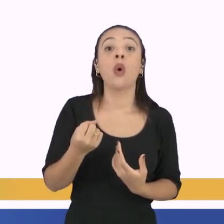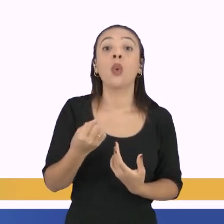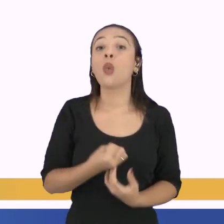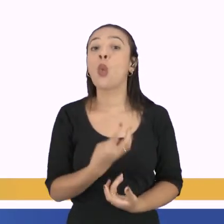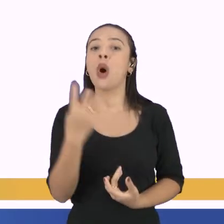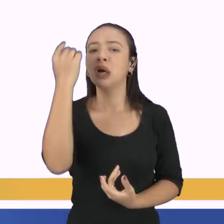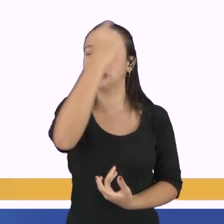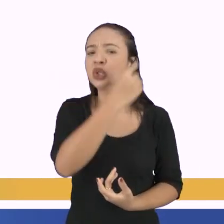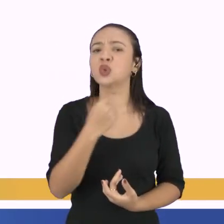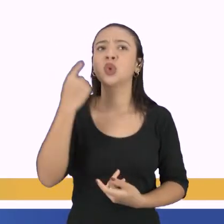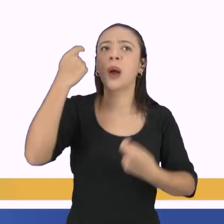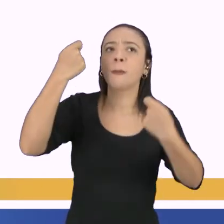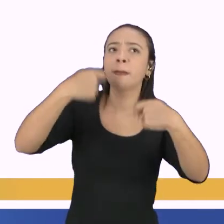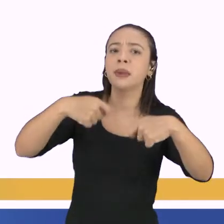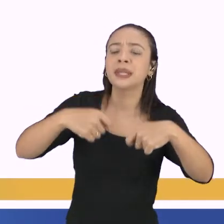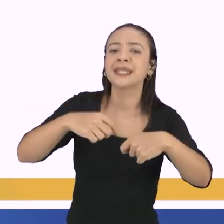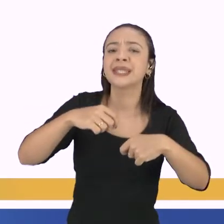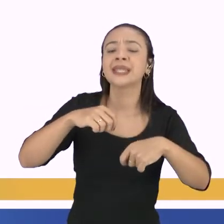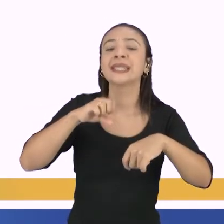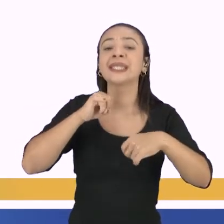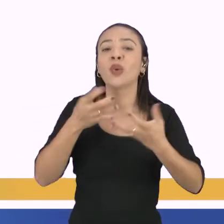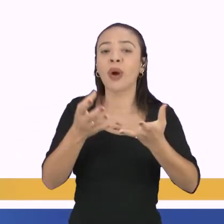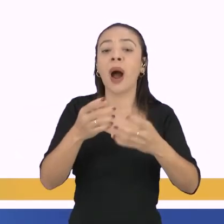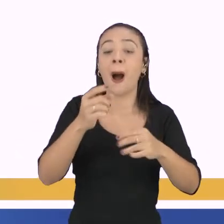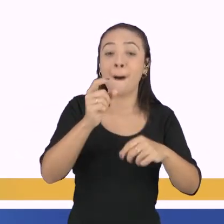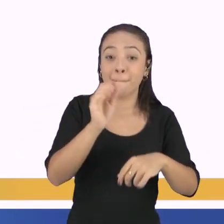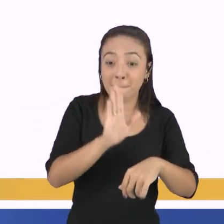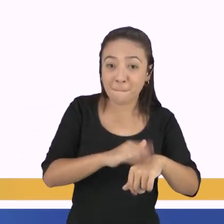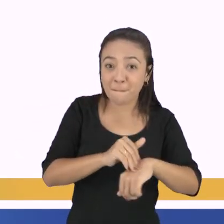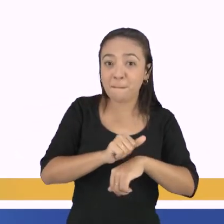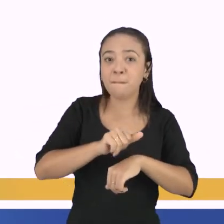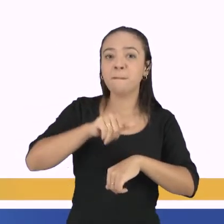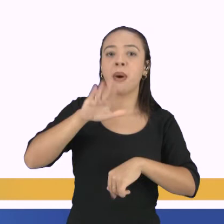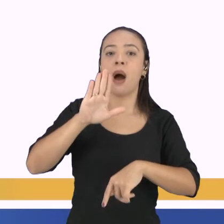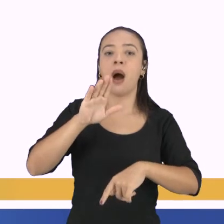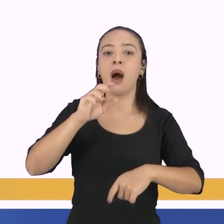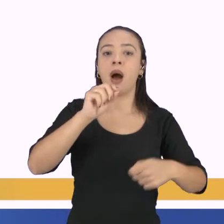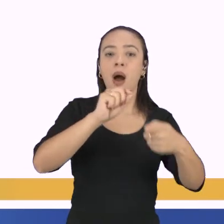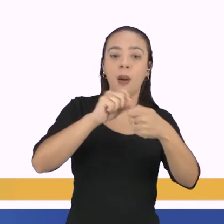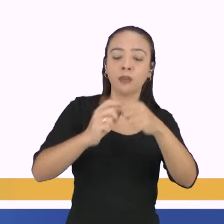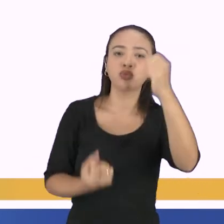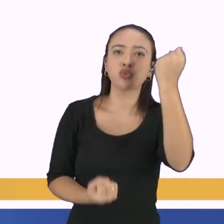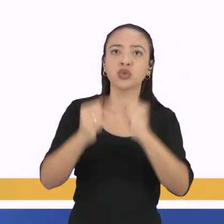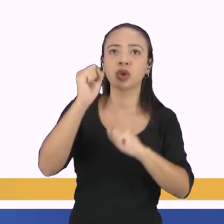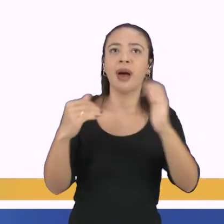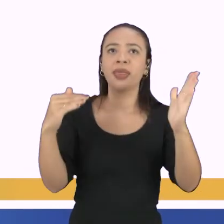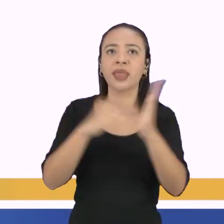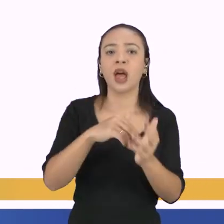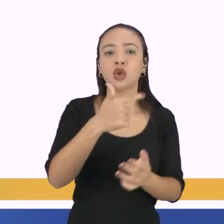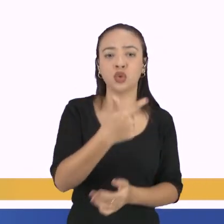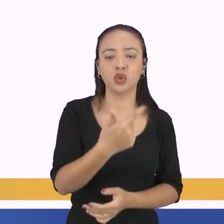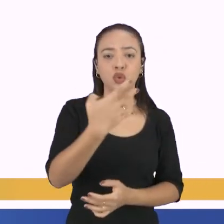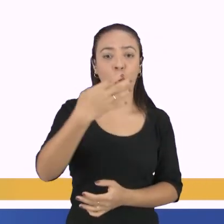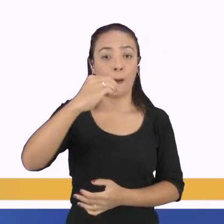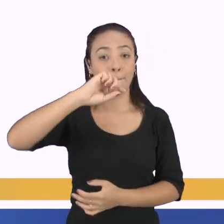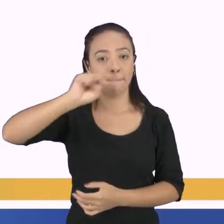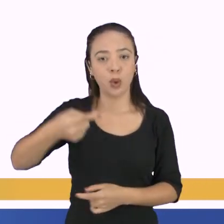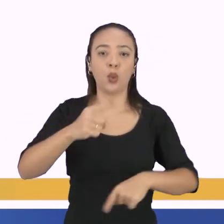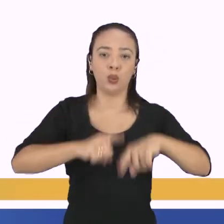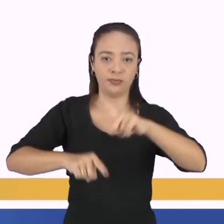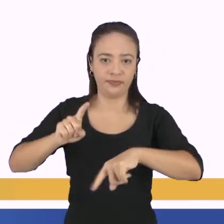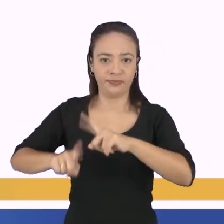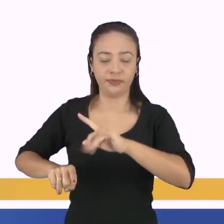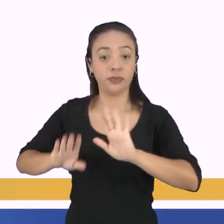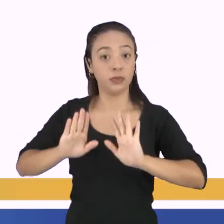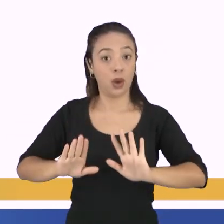necessárias para elevar a produção para 240 mil produtos? Repare primeiramente que aqui o